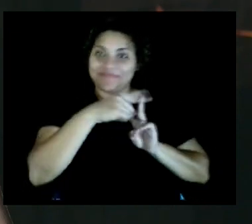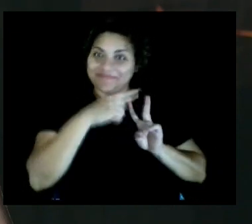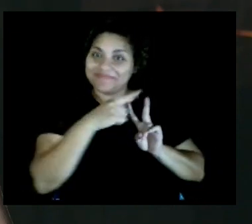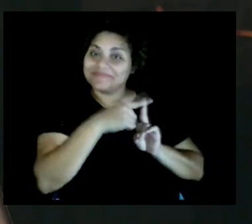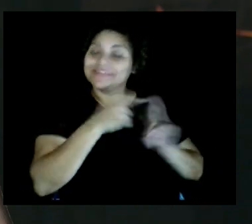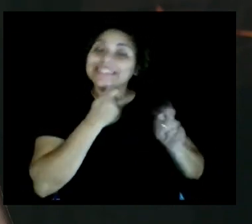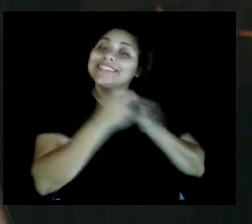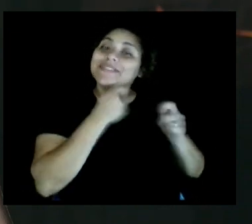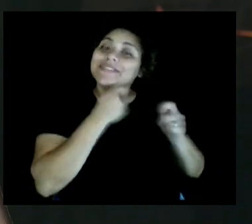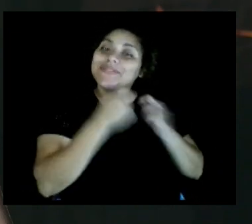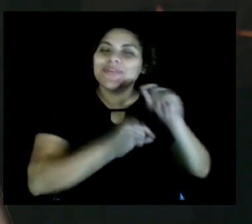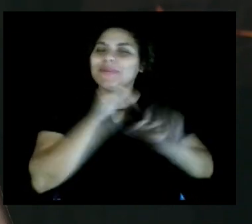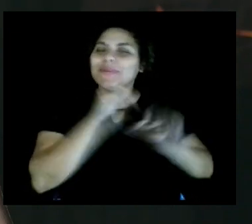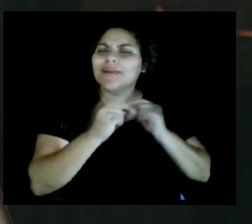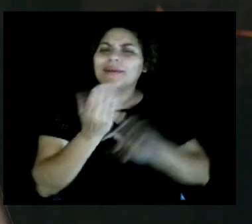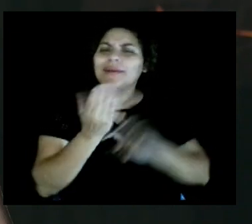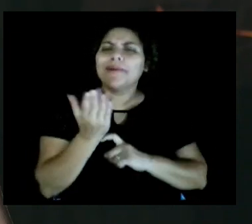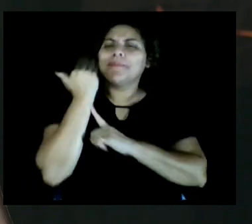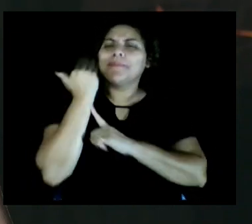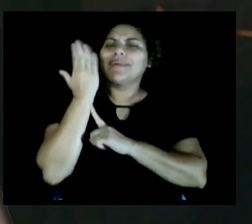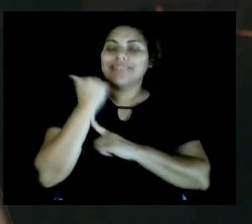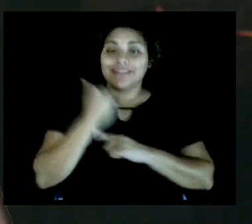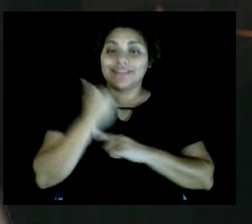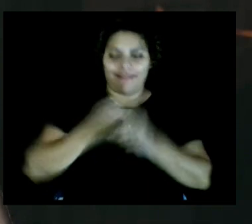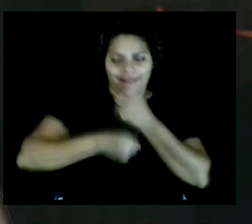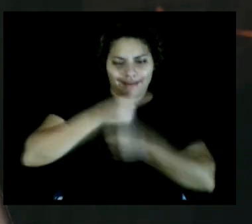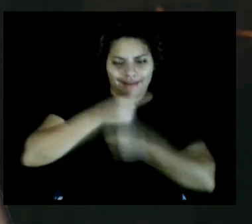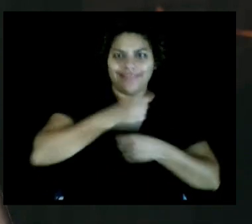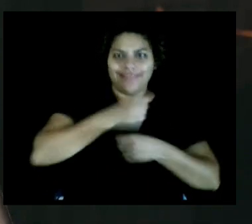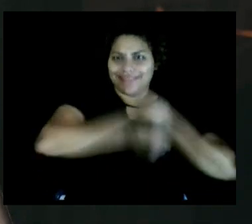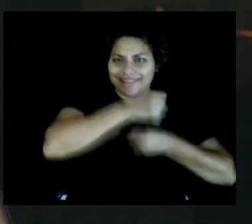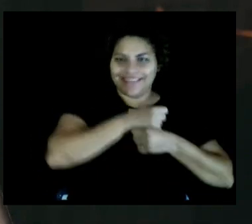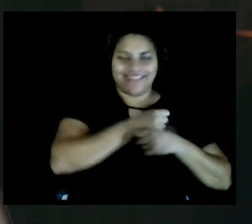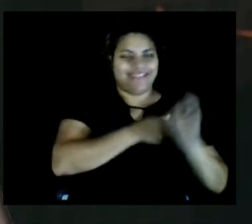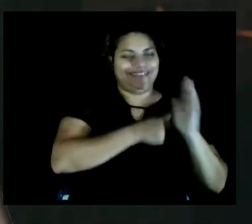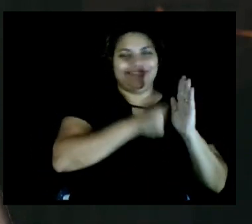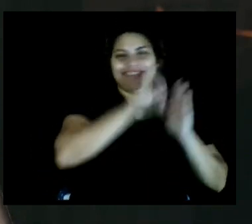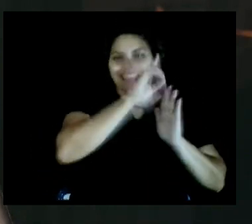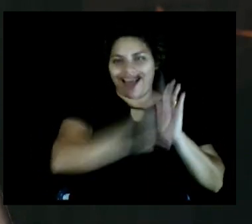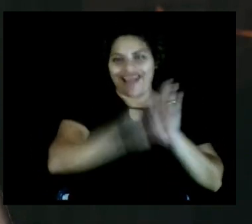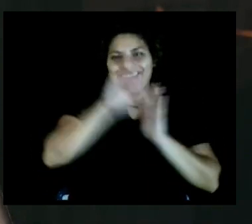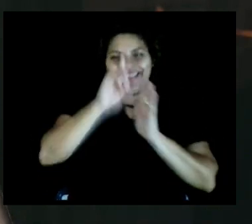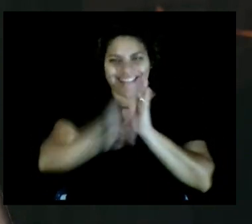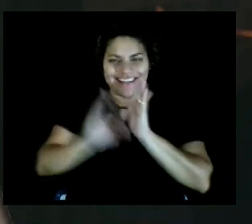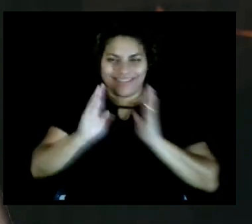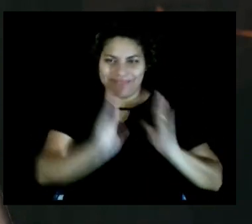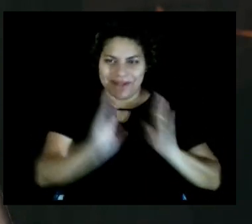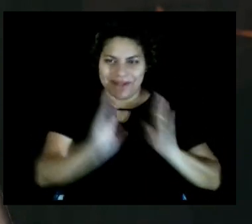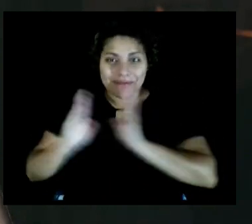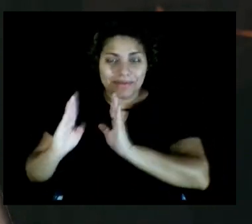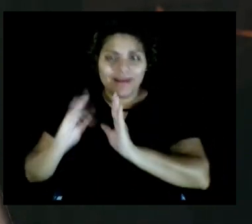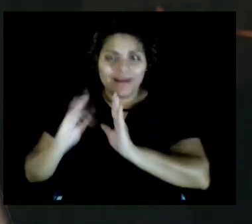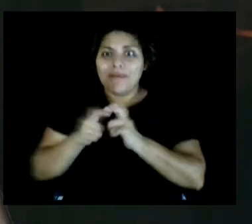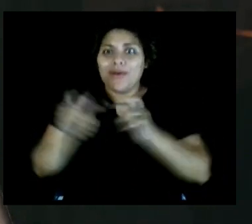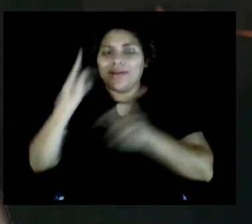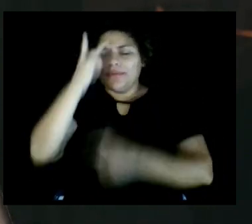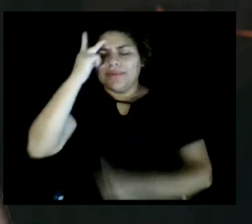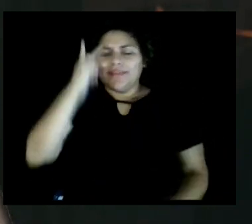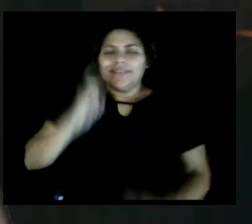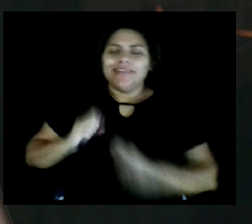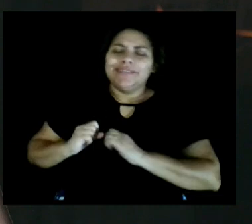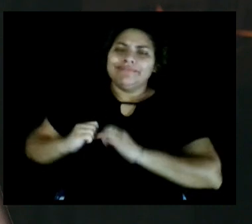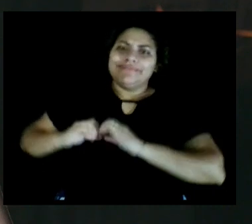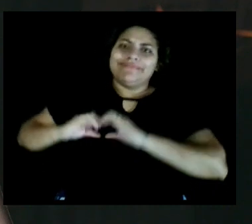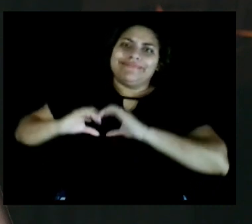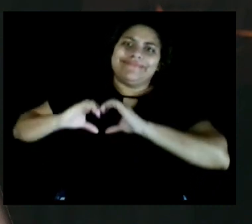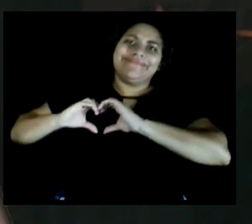décadas passadas tem conquistado corações em grande parte daqueles que não tiveram chance de vivê-las, né? O